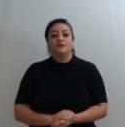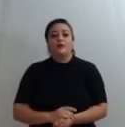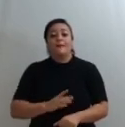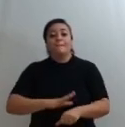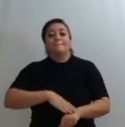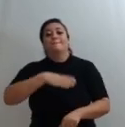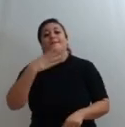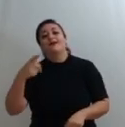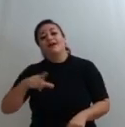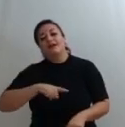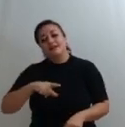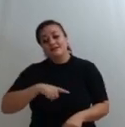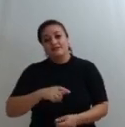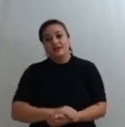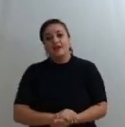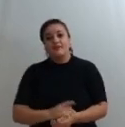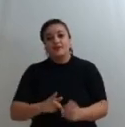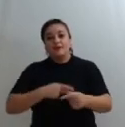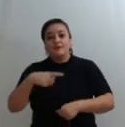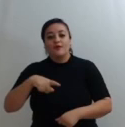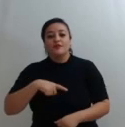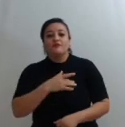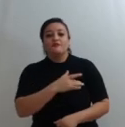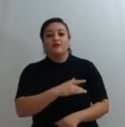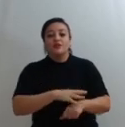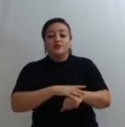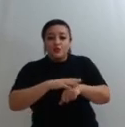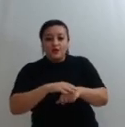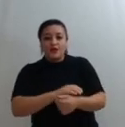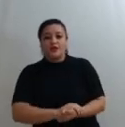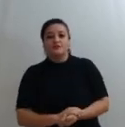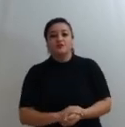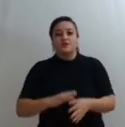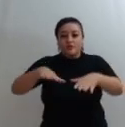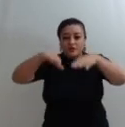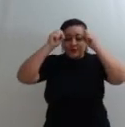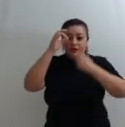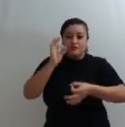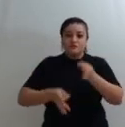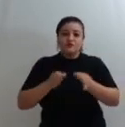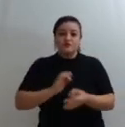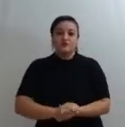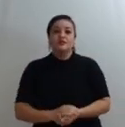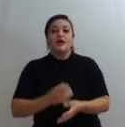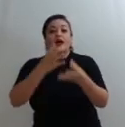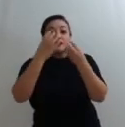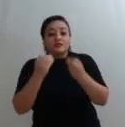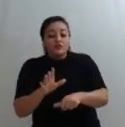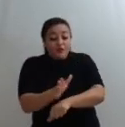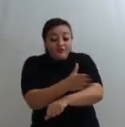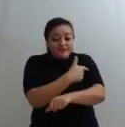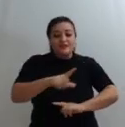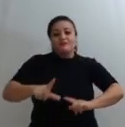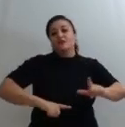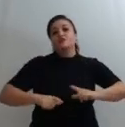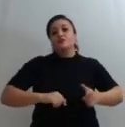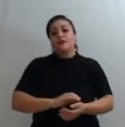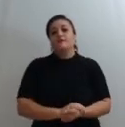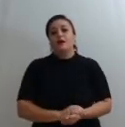um problema médico cuja junta do Tribunal de Justiça concedeu licença e isso foi vazado para a imprensa. Então, quando se